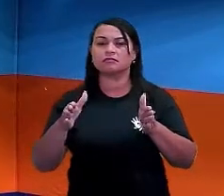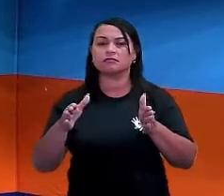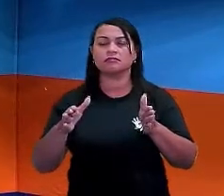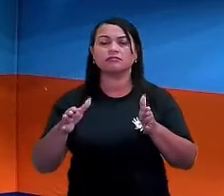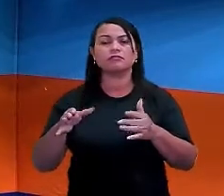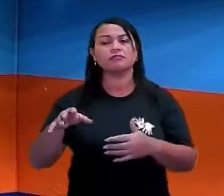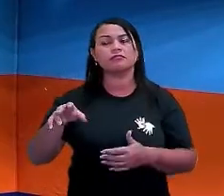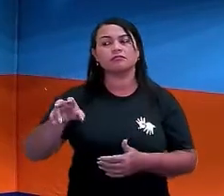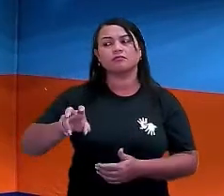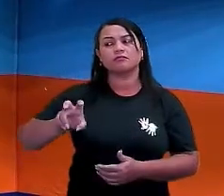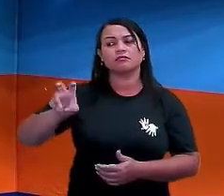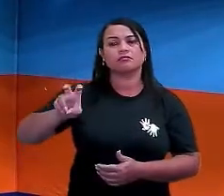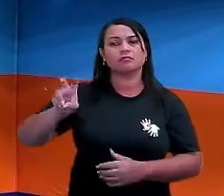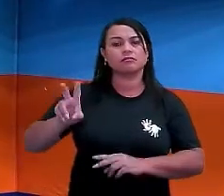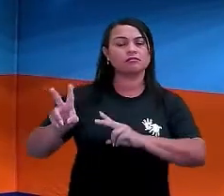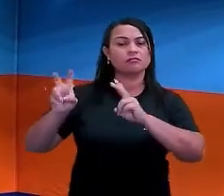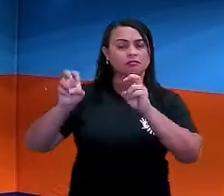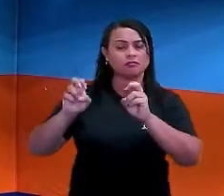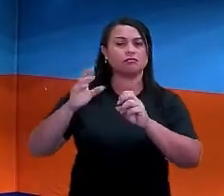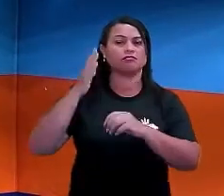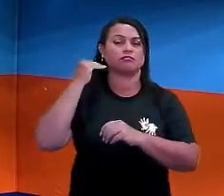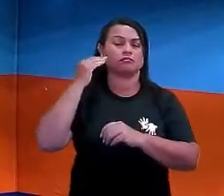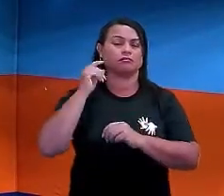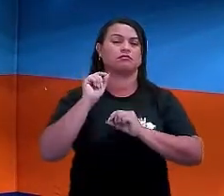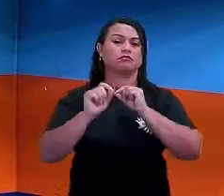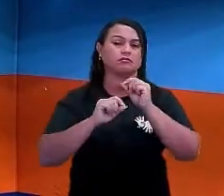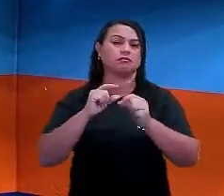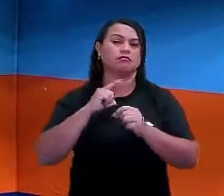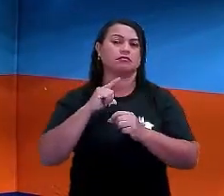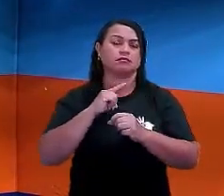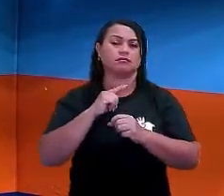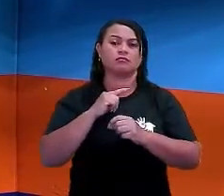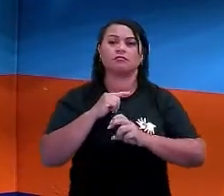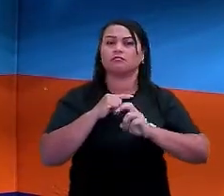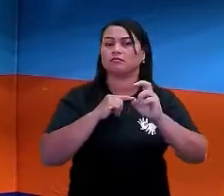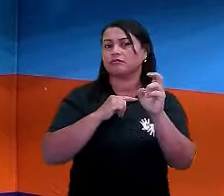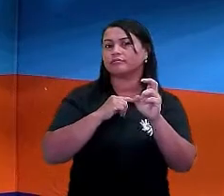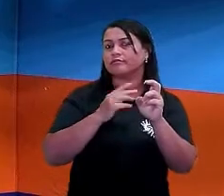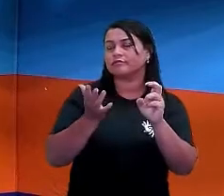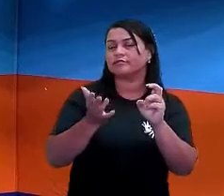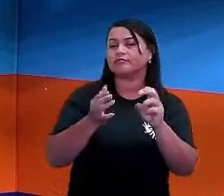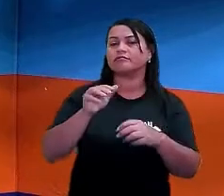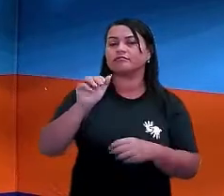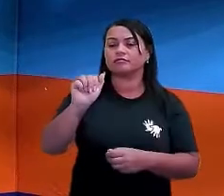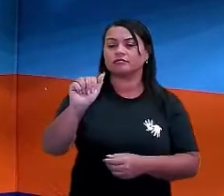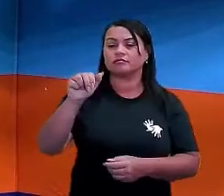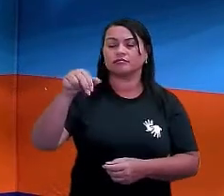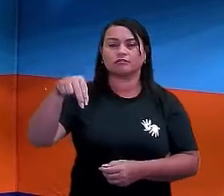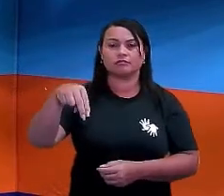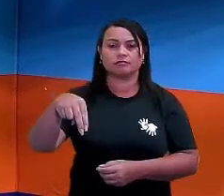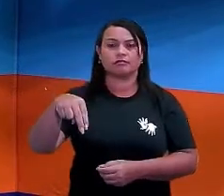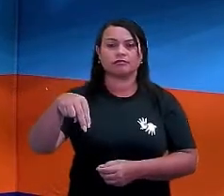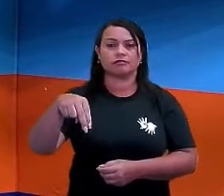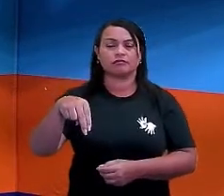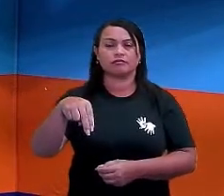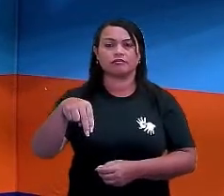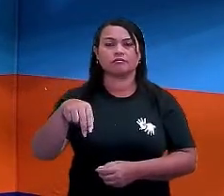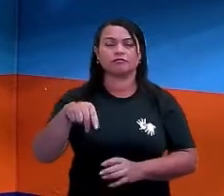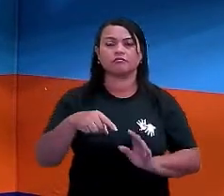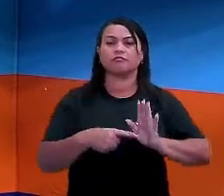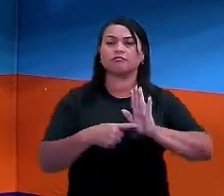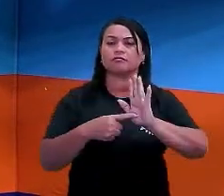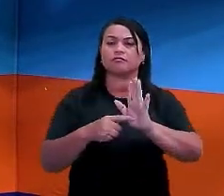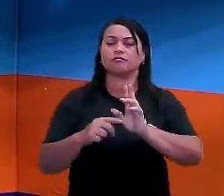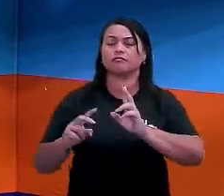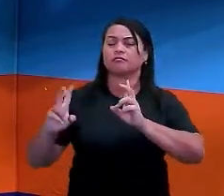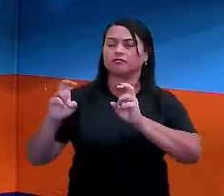termo. Então, eu sei que só terão 5 termos. Se eu tenho 3 e o AN ali está representando o termo